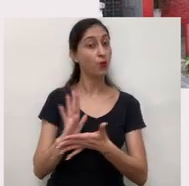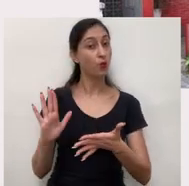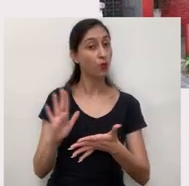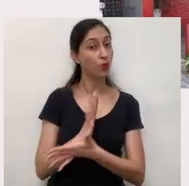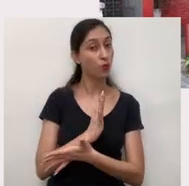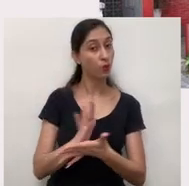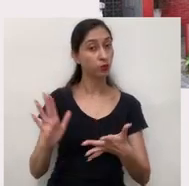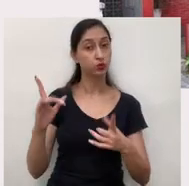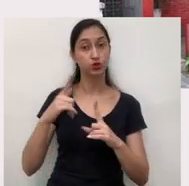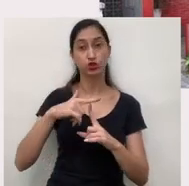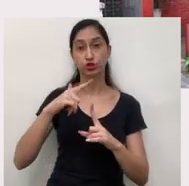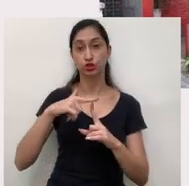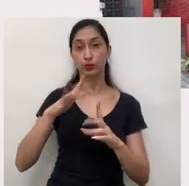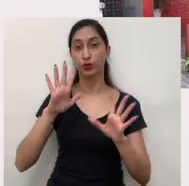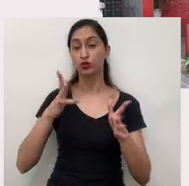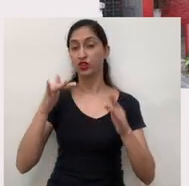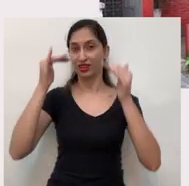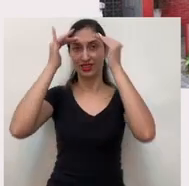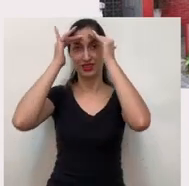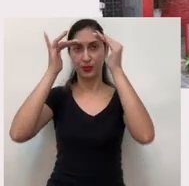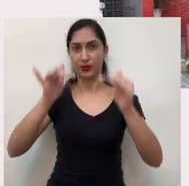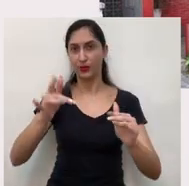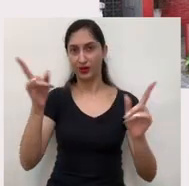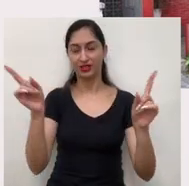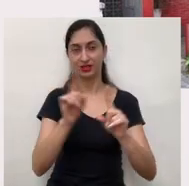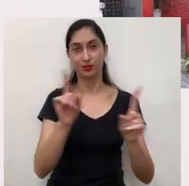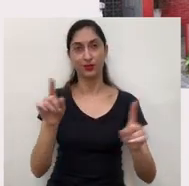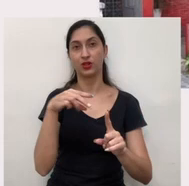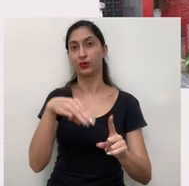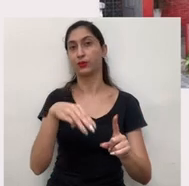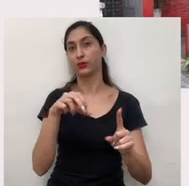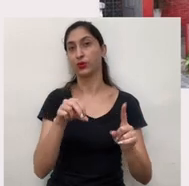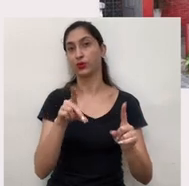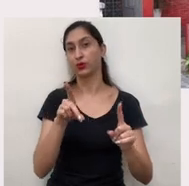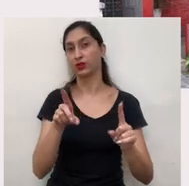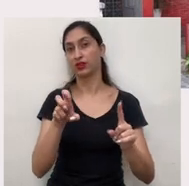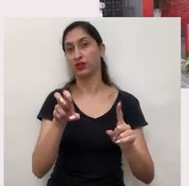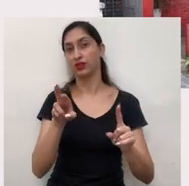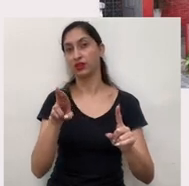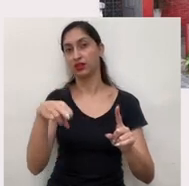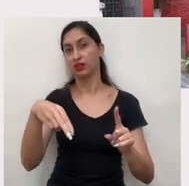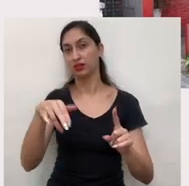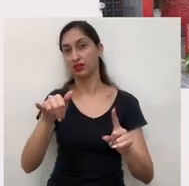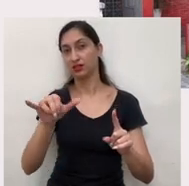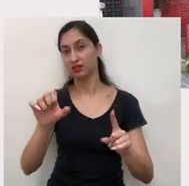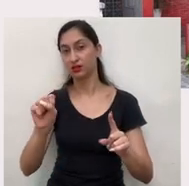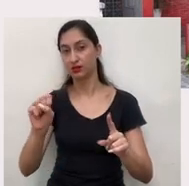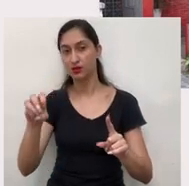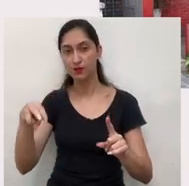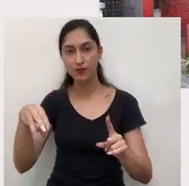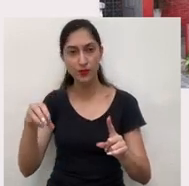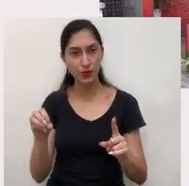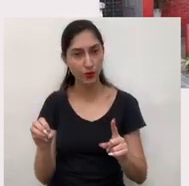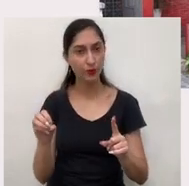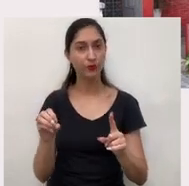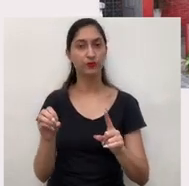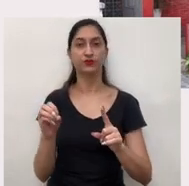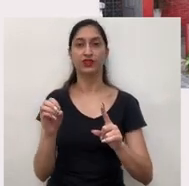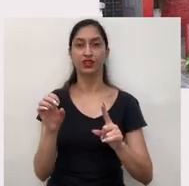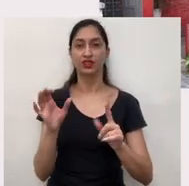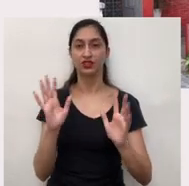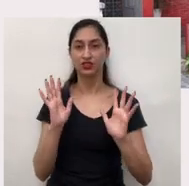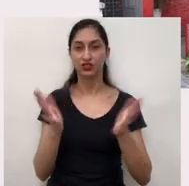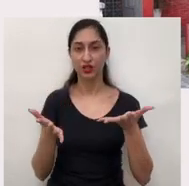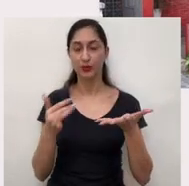né, de desobediência ao modernismo, né, na esteira de Niemeyer